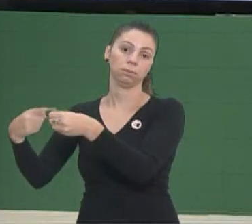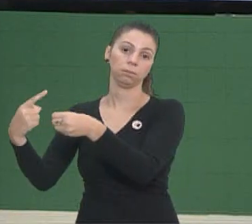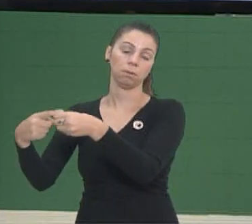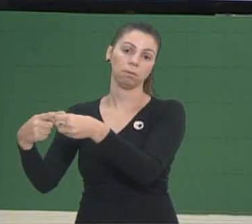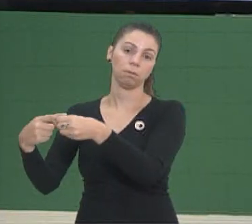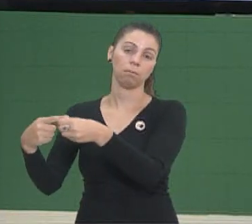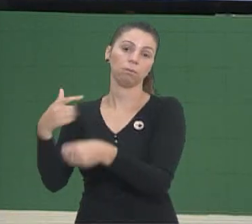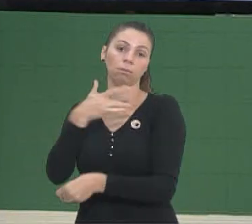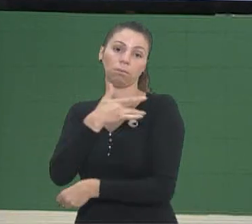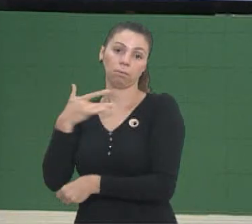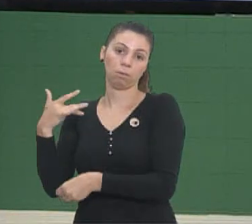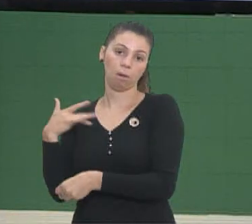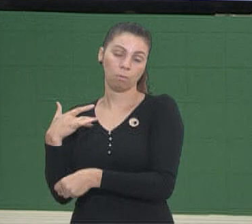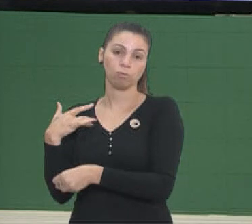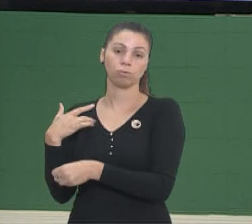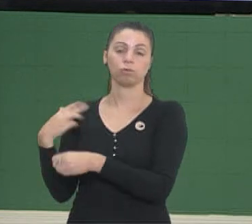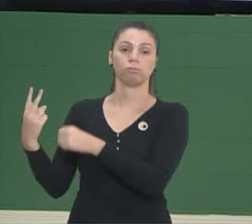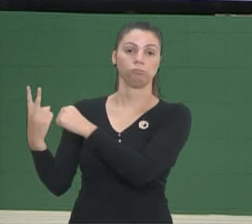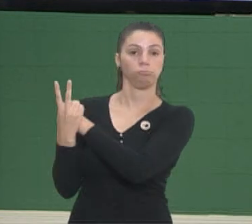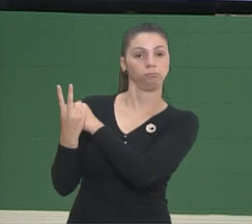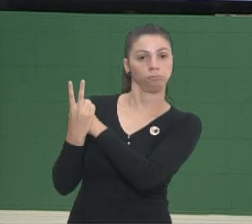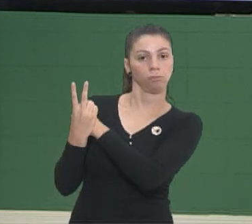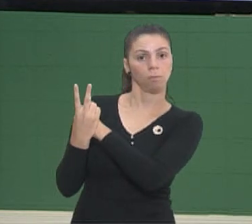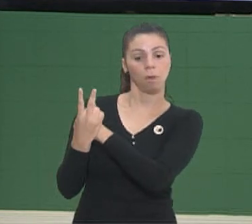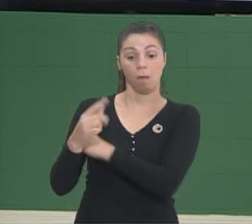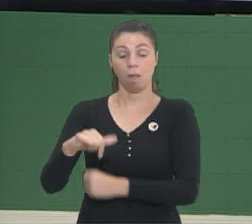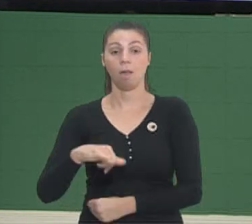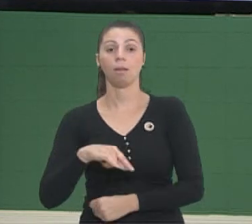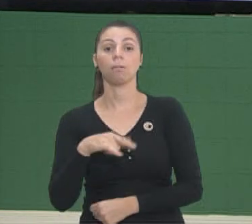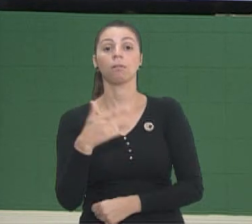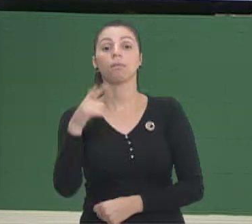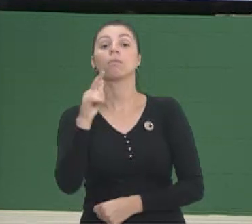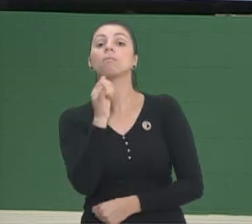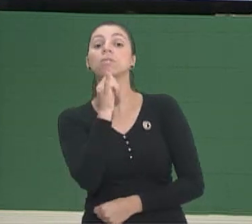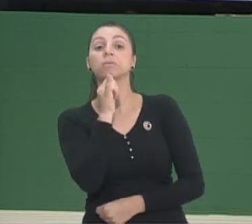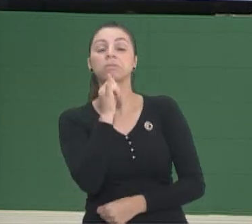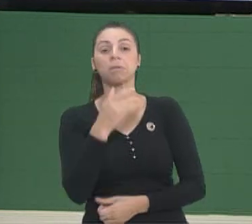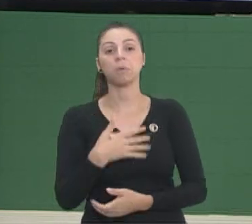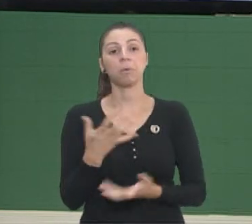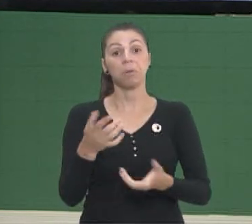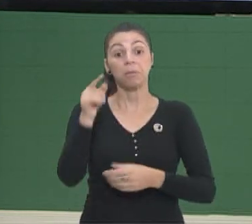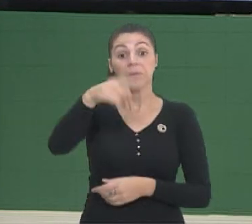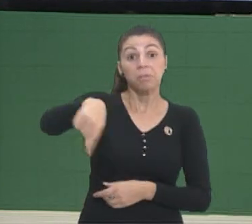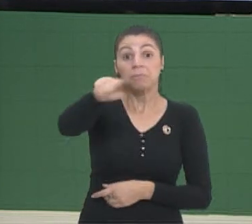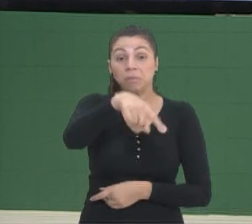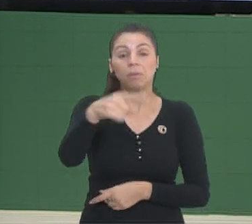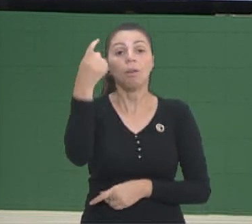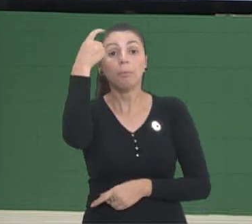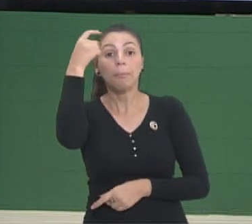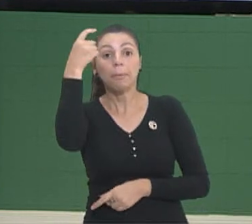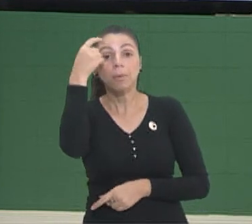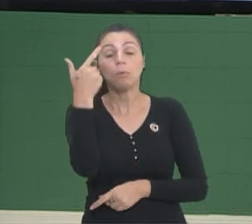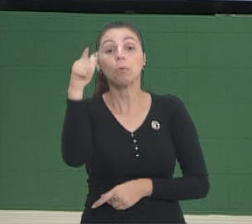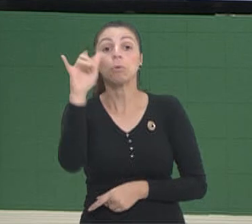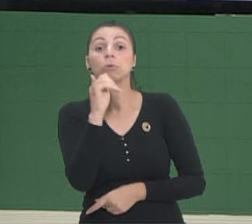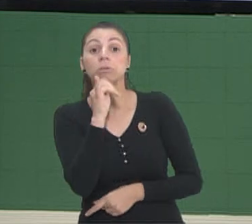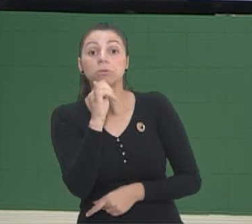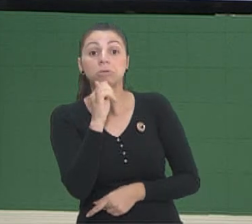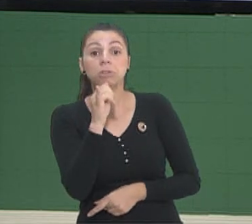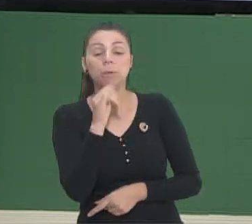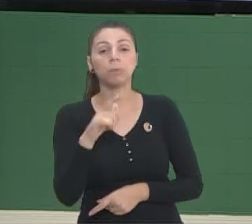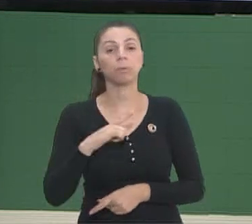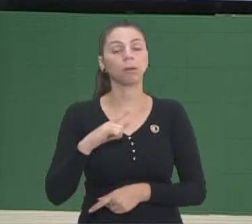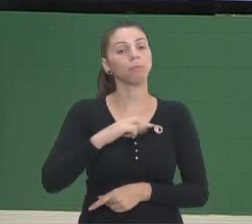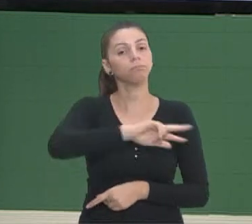que eu preciso. Esse é um exemplo. Eu quero que vocês pensem em outros. Existem várias razões. Vamos lá?